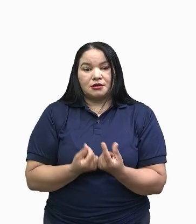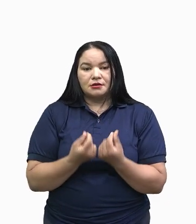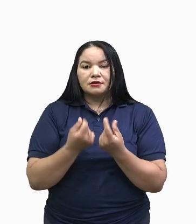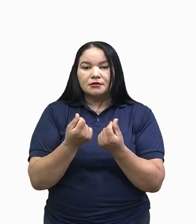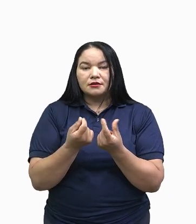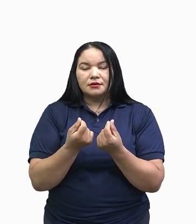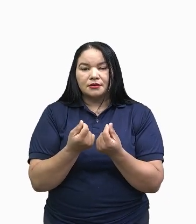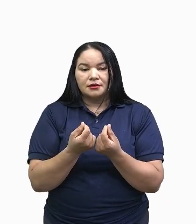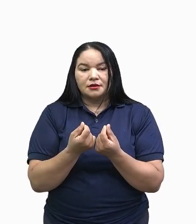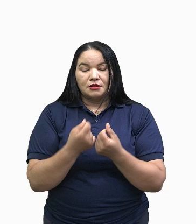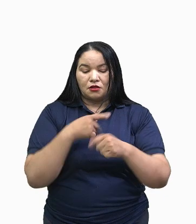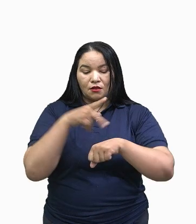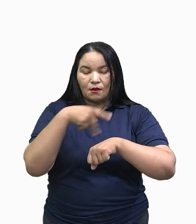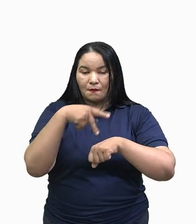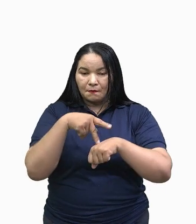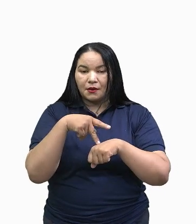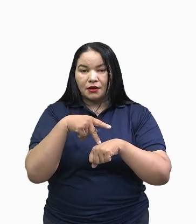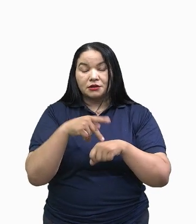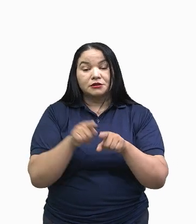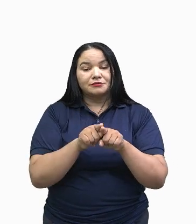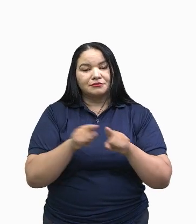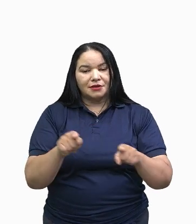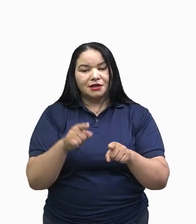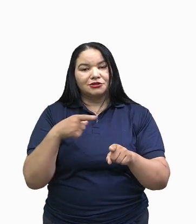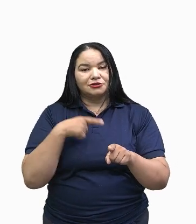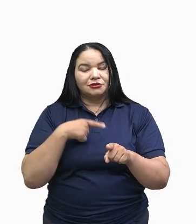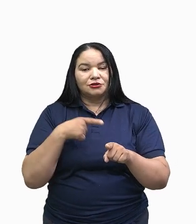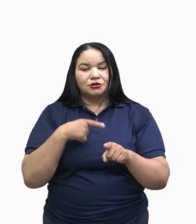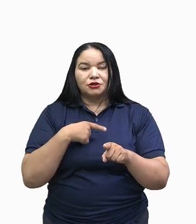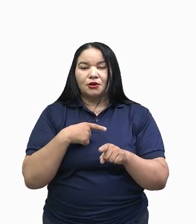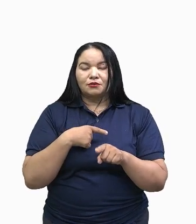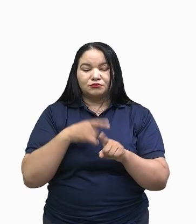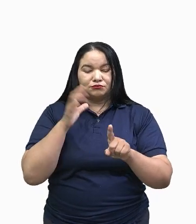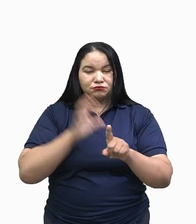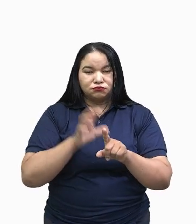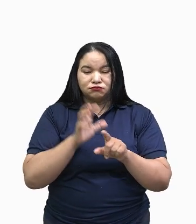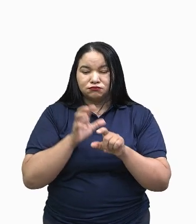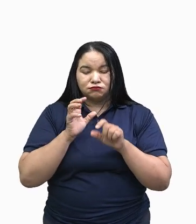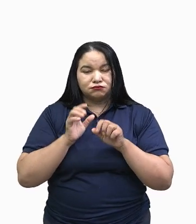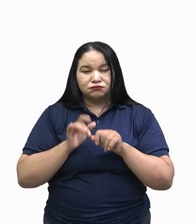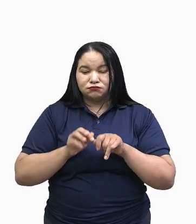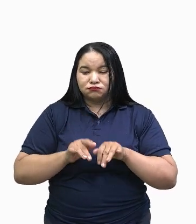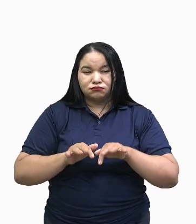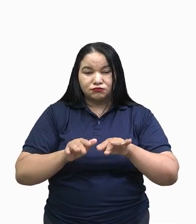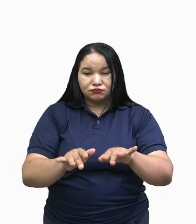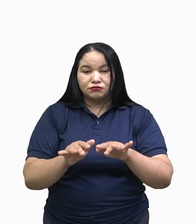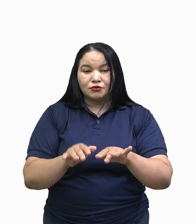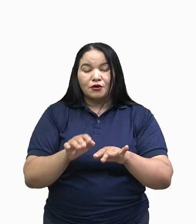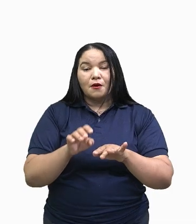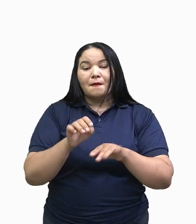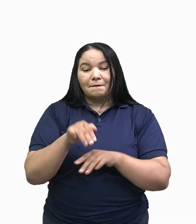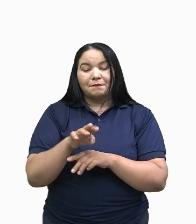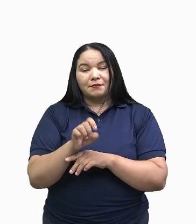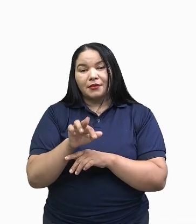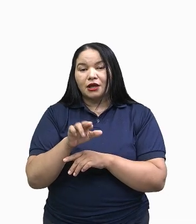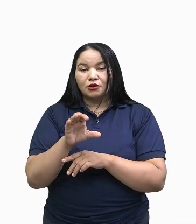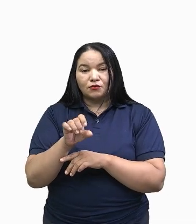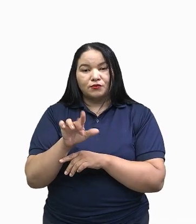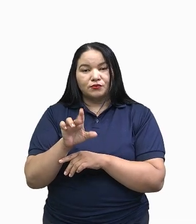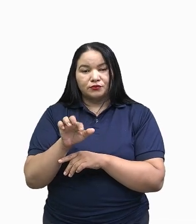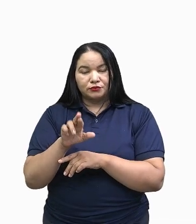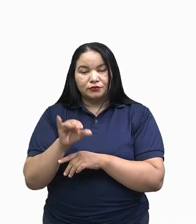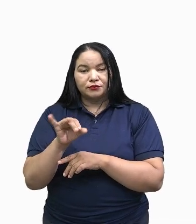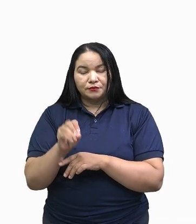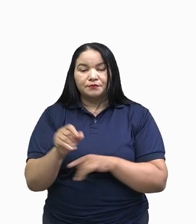para o país, mas provoca poluição por mercúrio, provoca desmatamento e muitas vezes